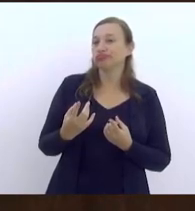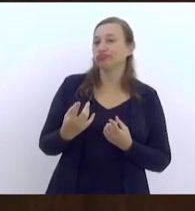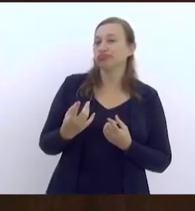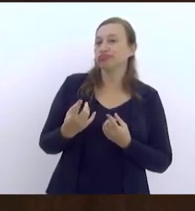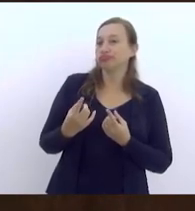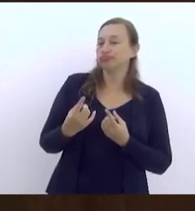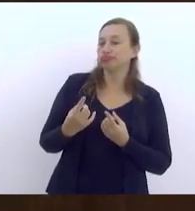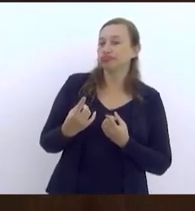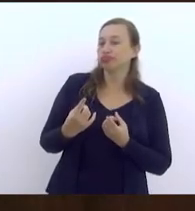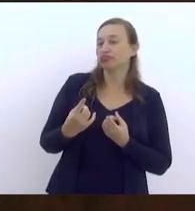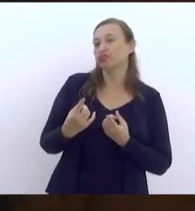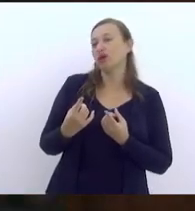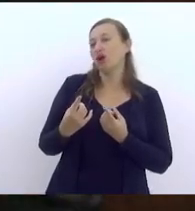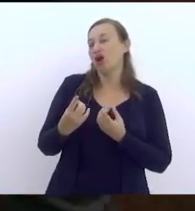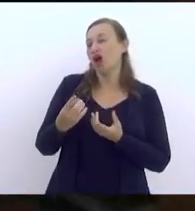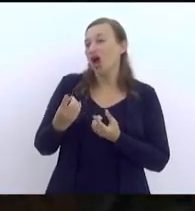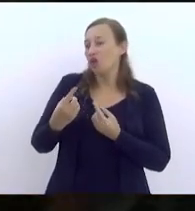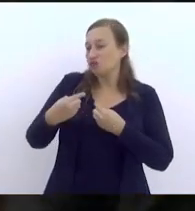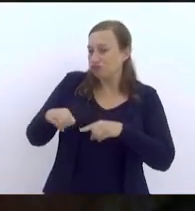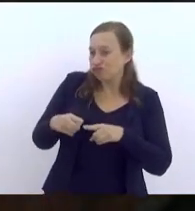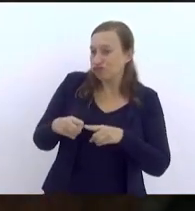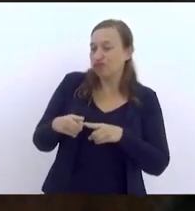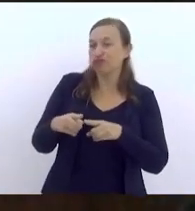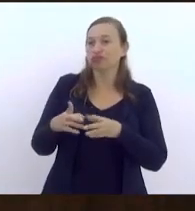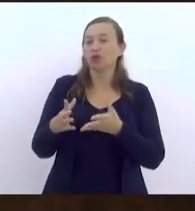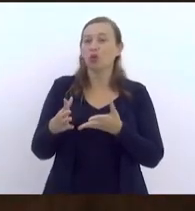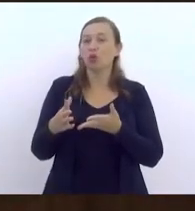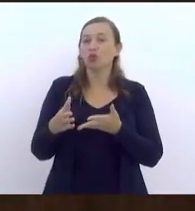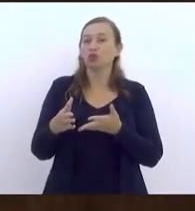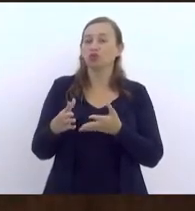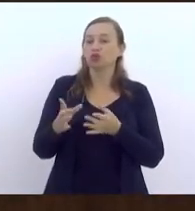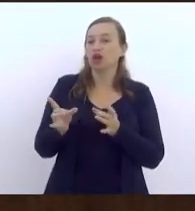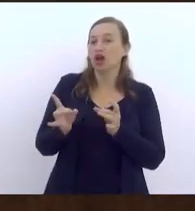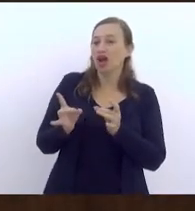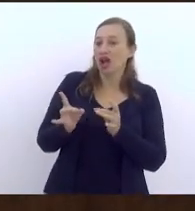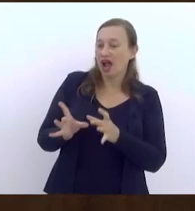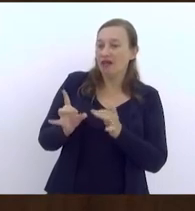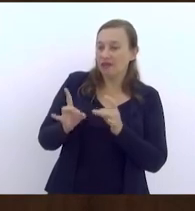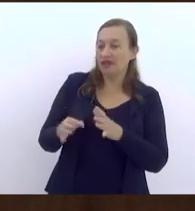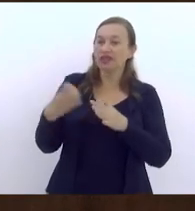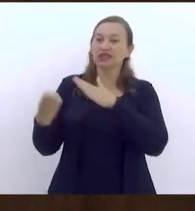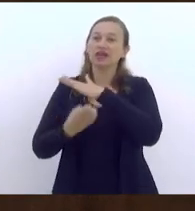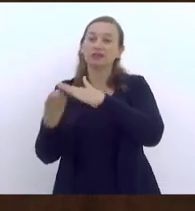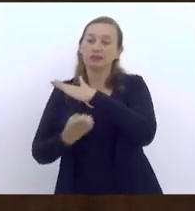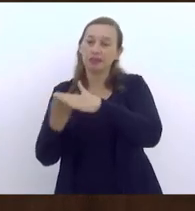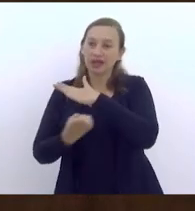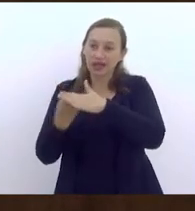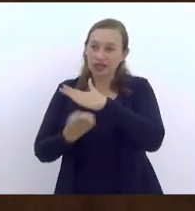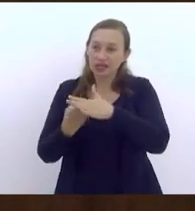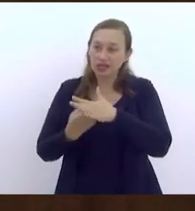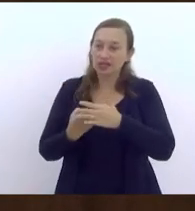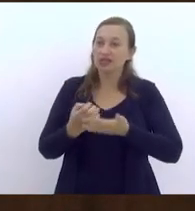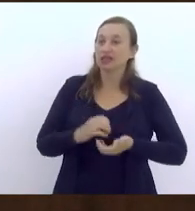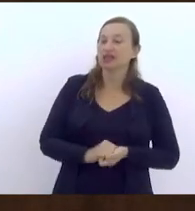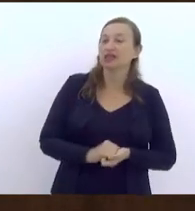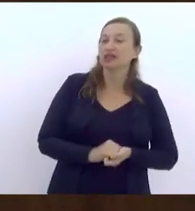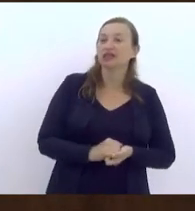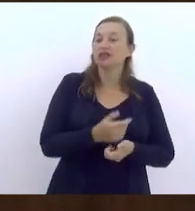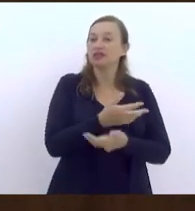os PDVs e a falta de canais de diálogo entre a direção executiva da empresa e os funcionários e as perdas